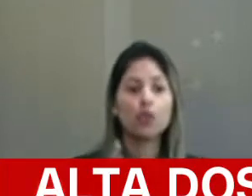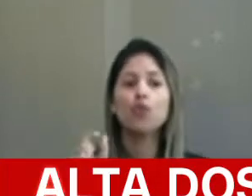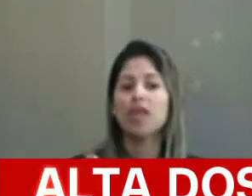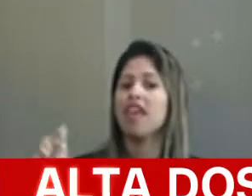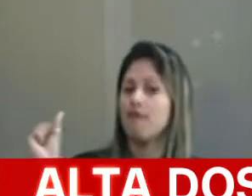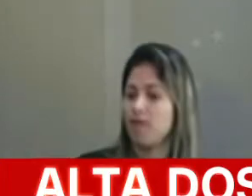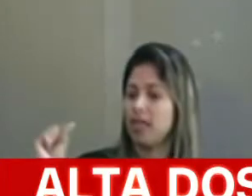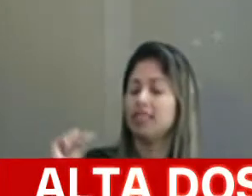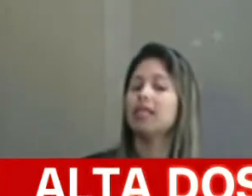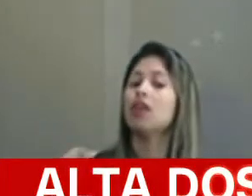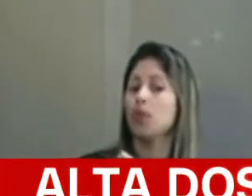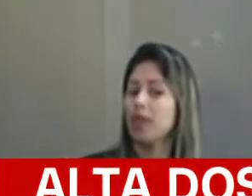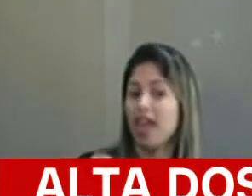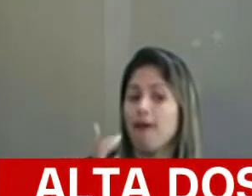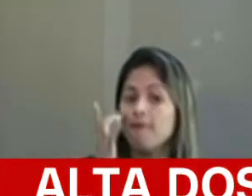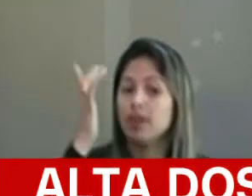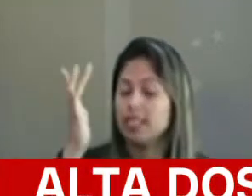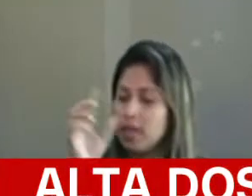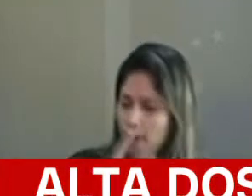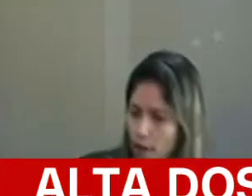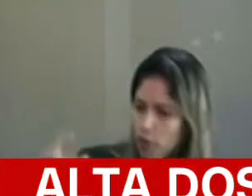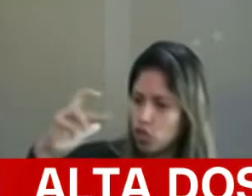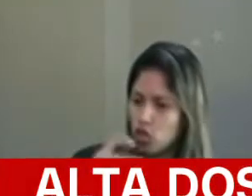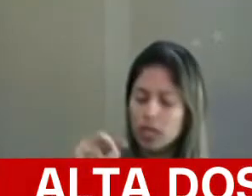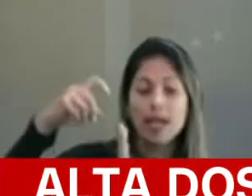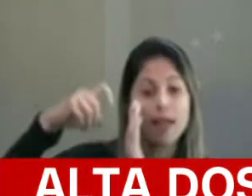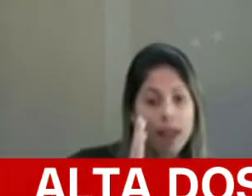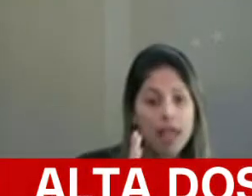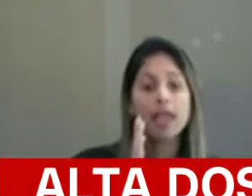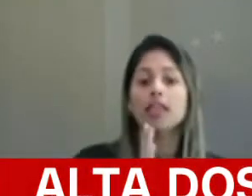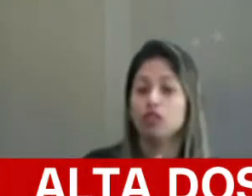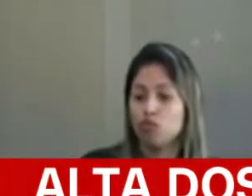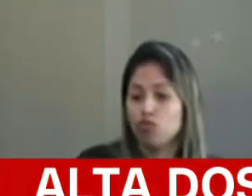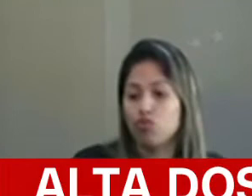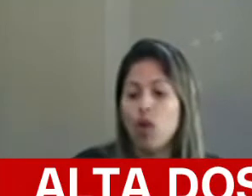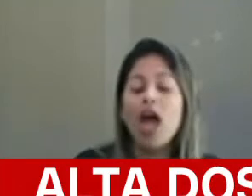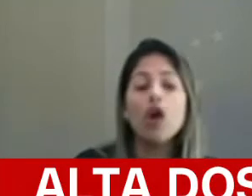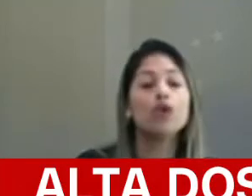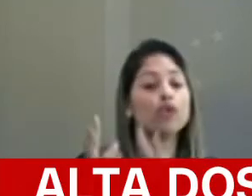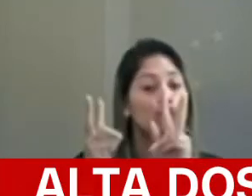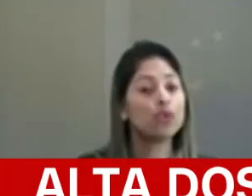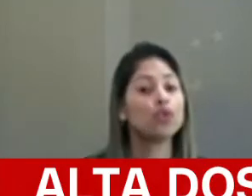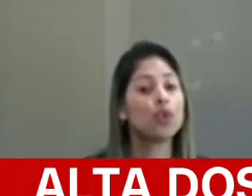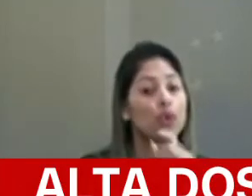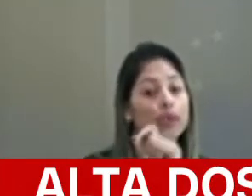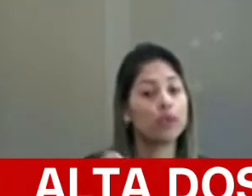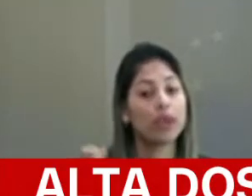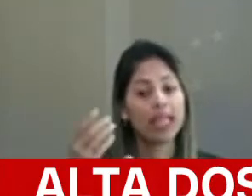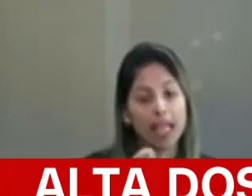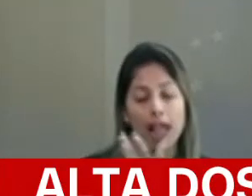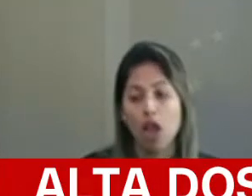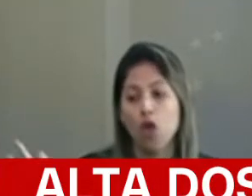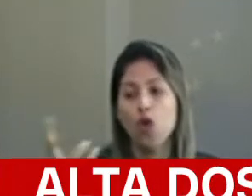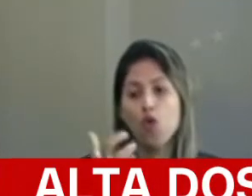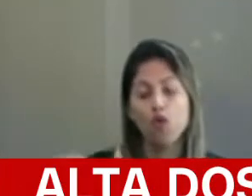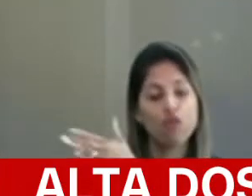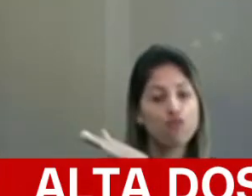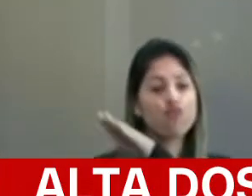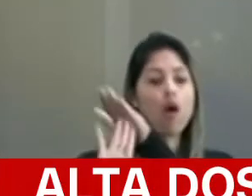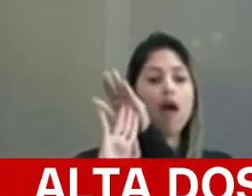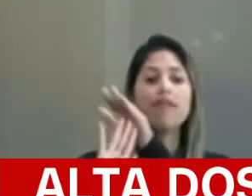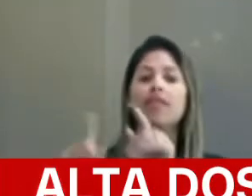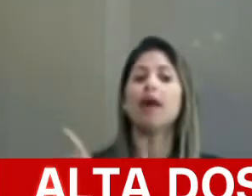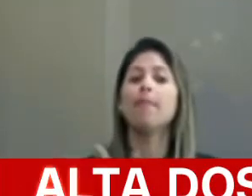devido à facilidade de fiscalização do imposto sobre os segmentos em questão e à alta arrecadação que